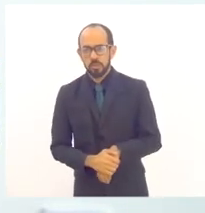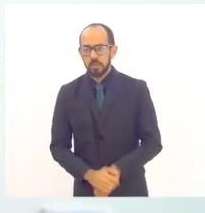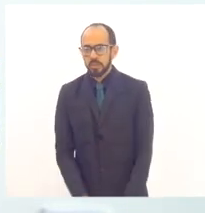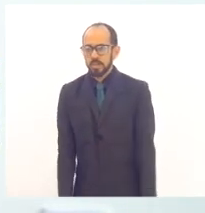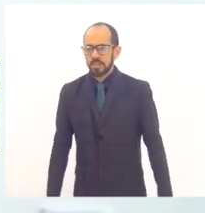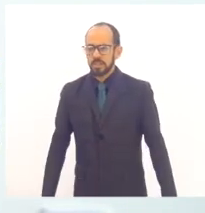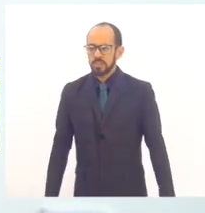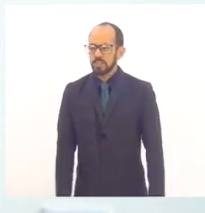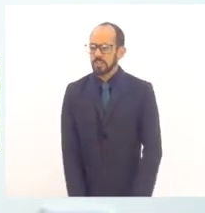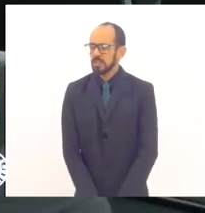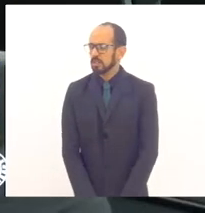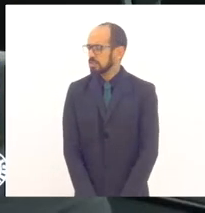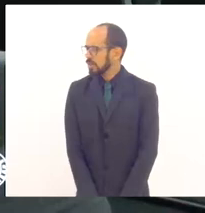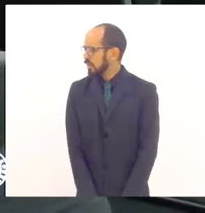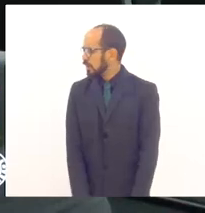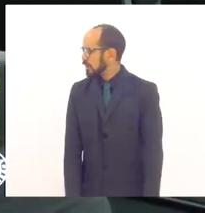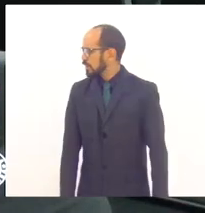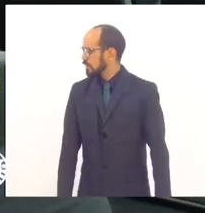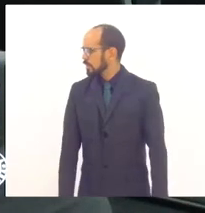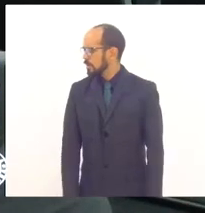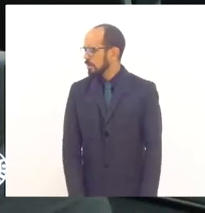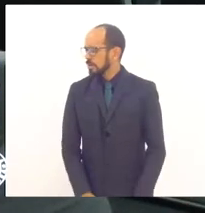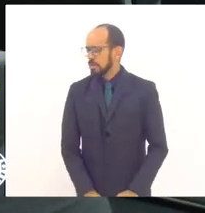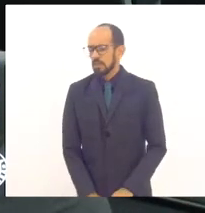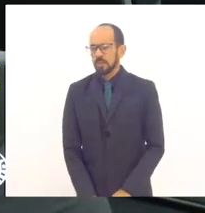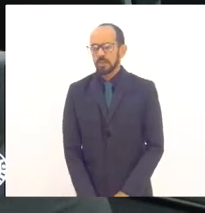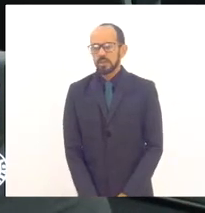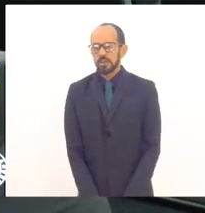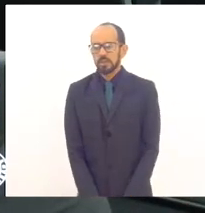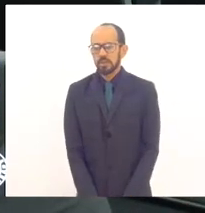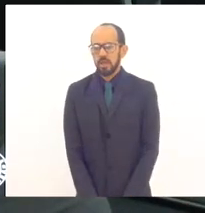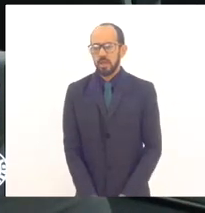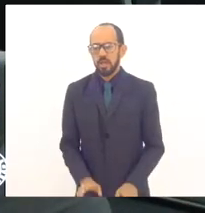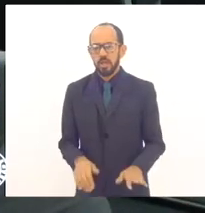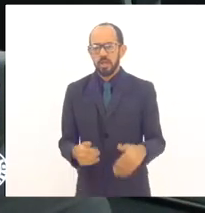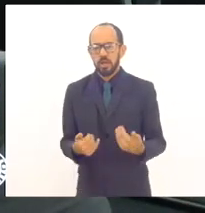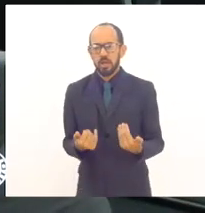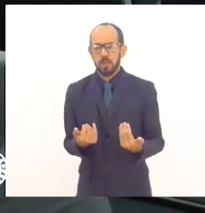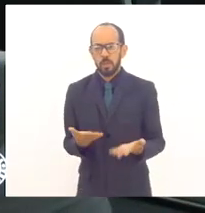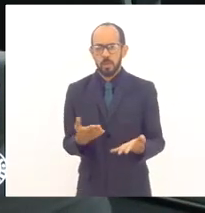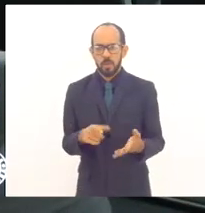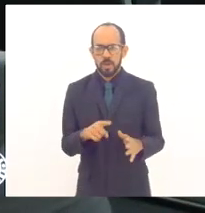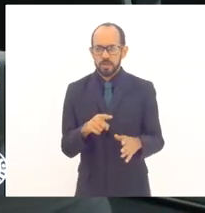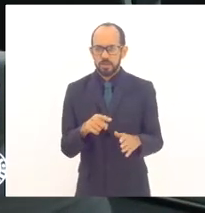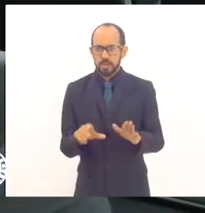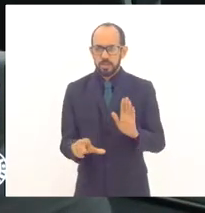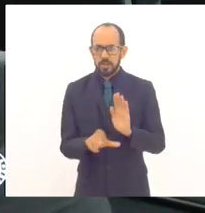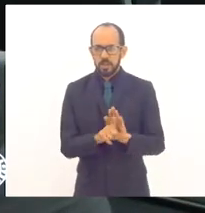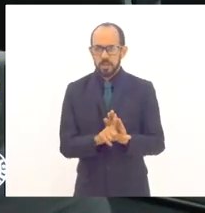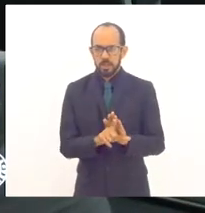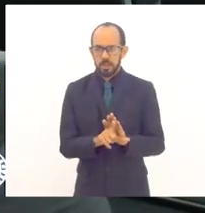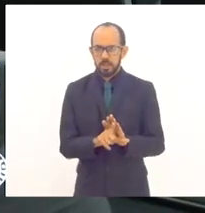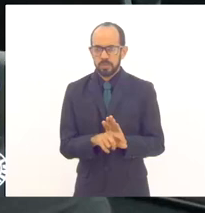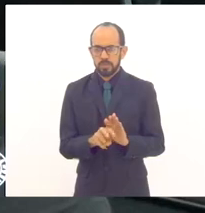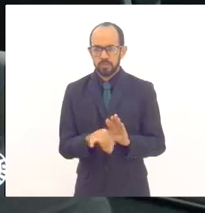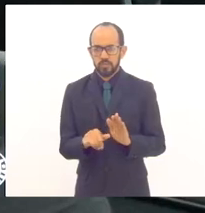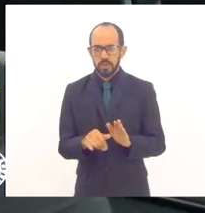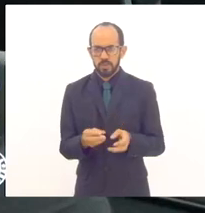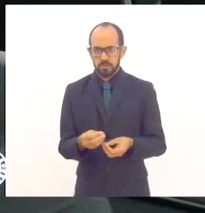10.639. É. Então. Essa eu tenho de cor. Então, essa lei, vocês vão receber uma